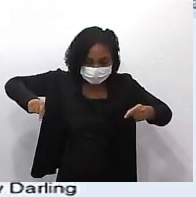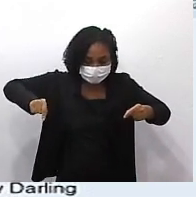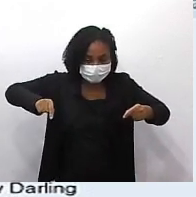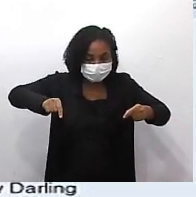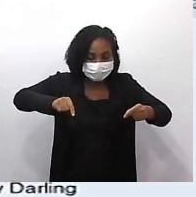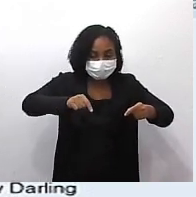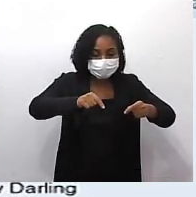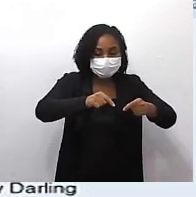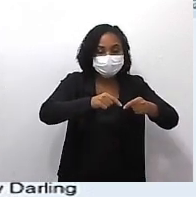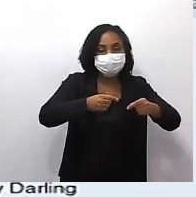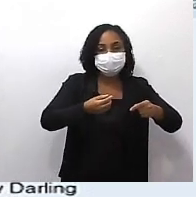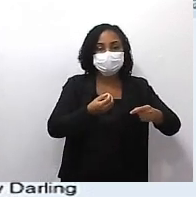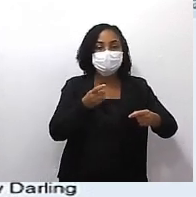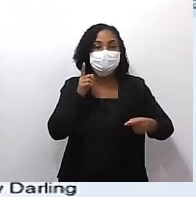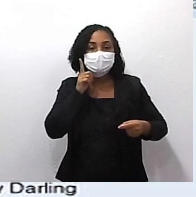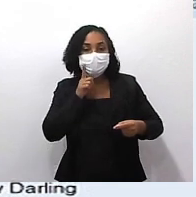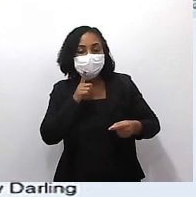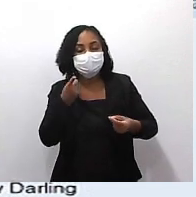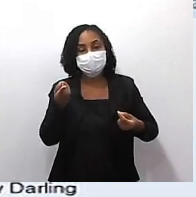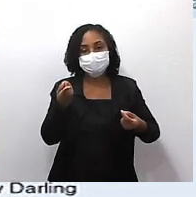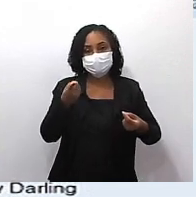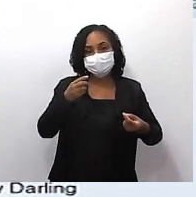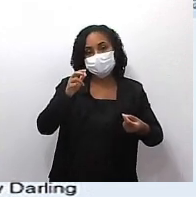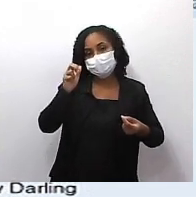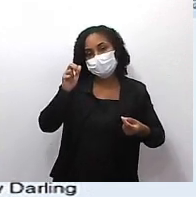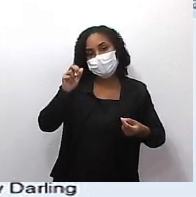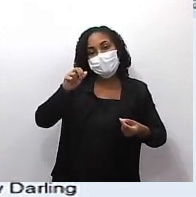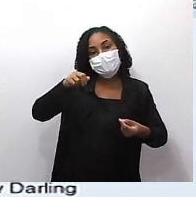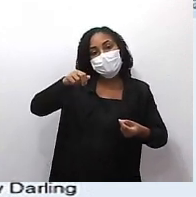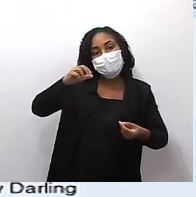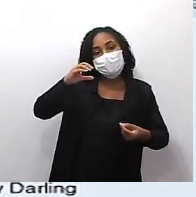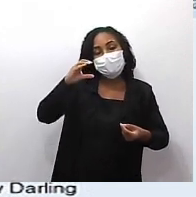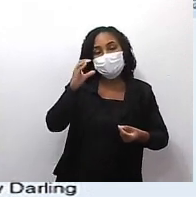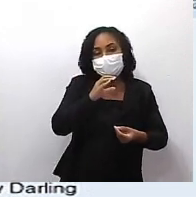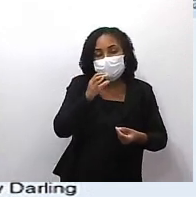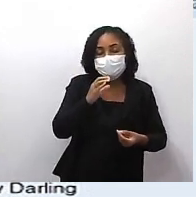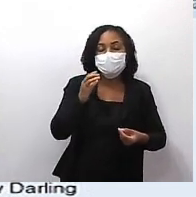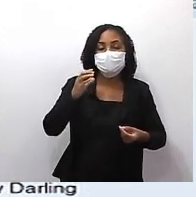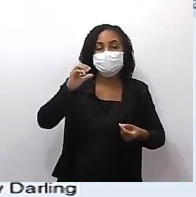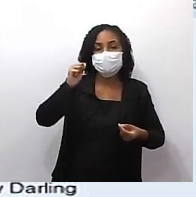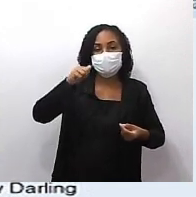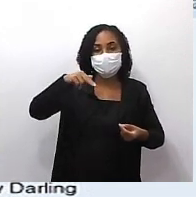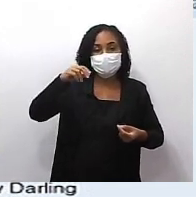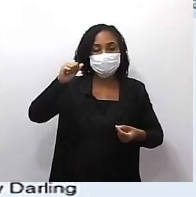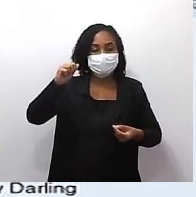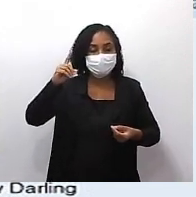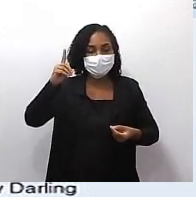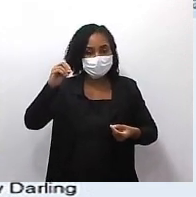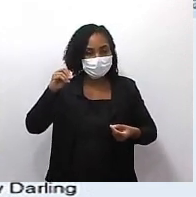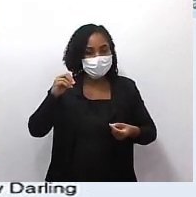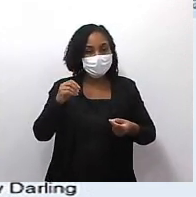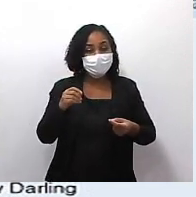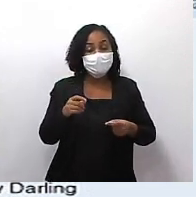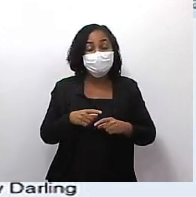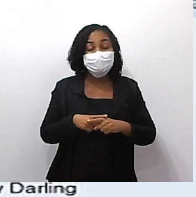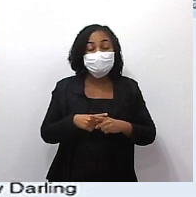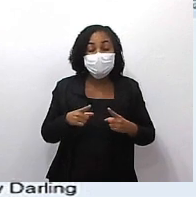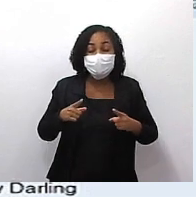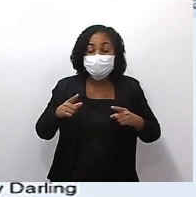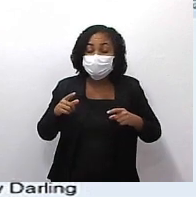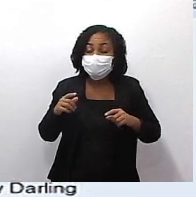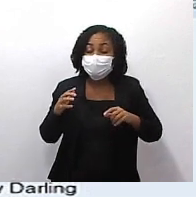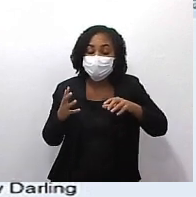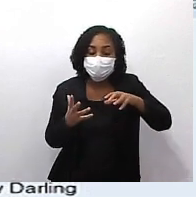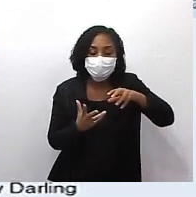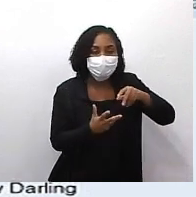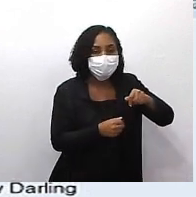Rússia. Estados Unidos, Canadá. Mas, gente, em termos de volume de água, nenhum país do mundo